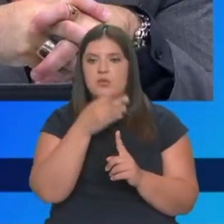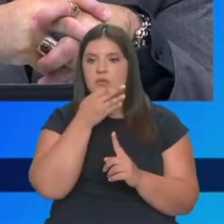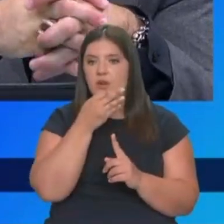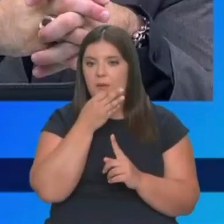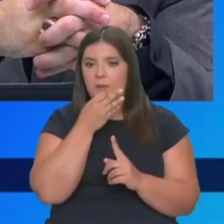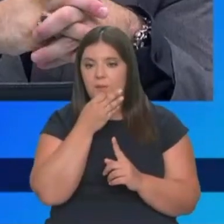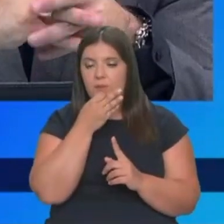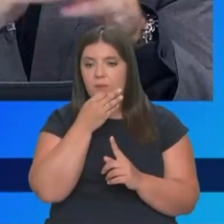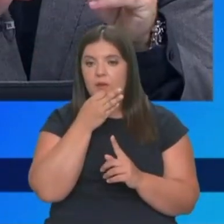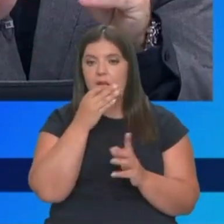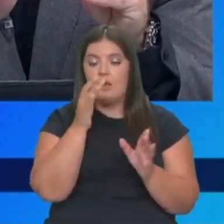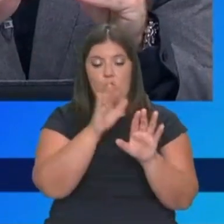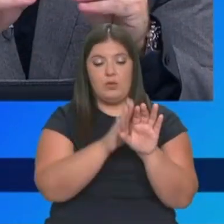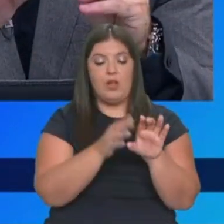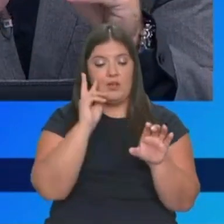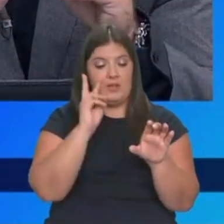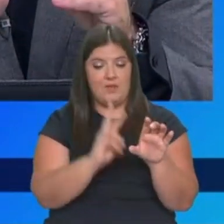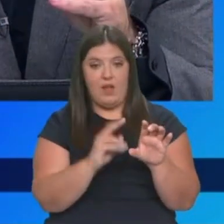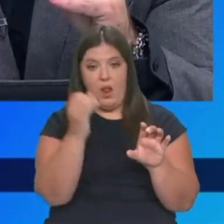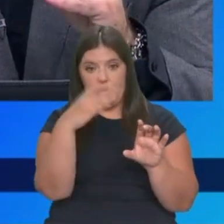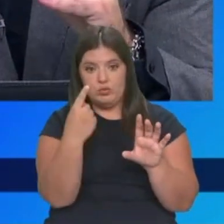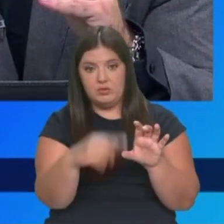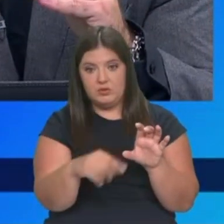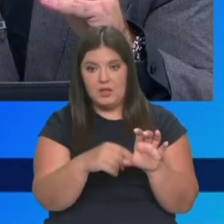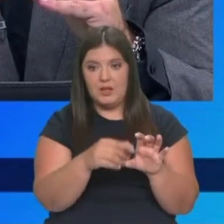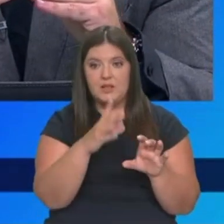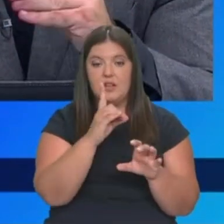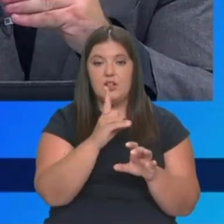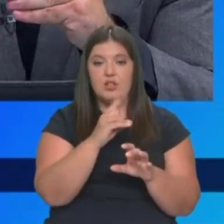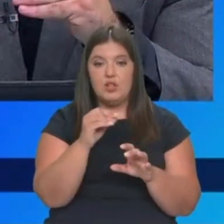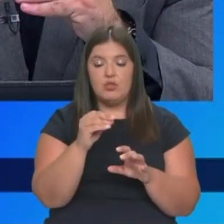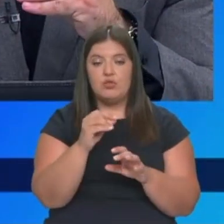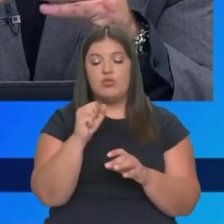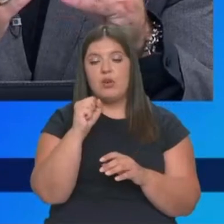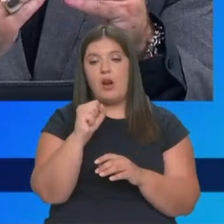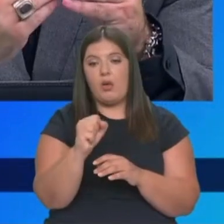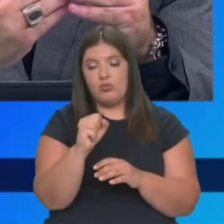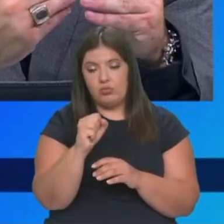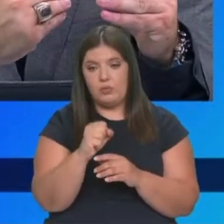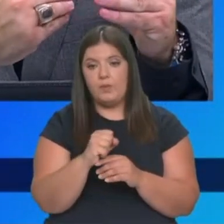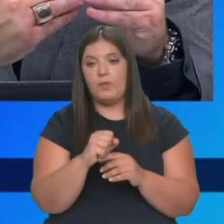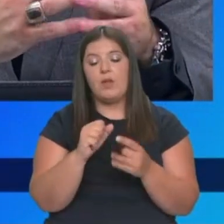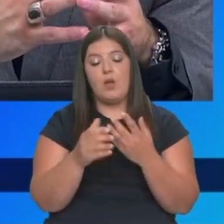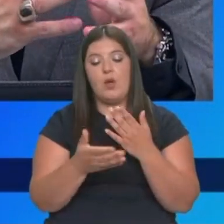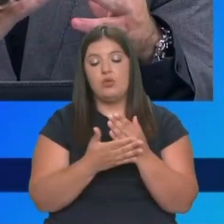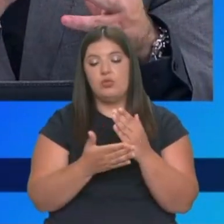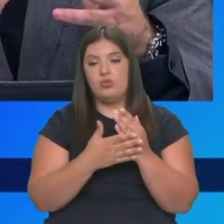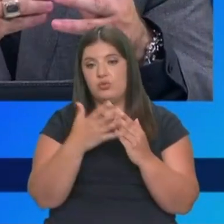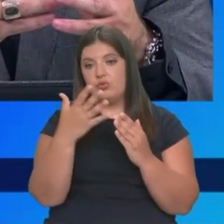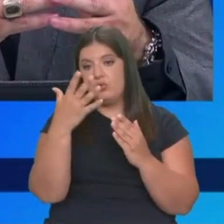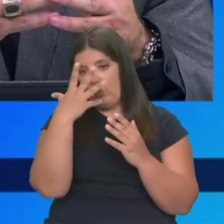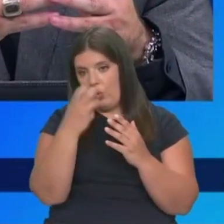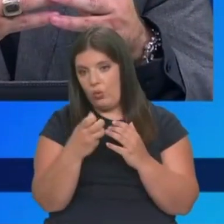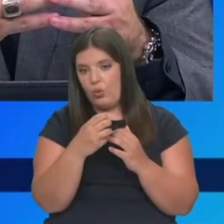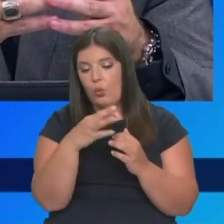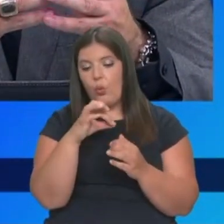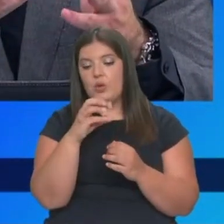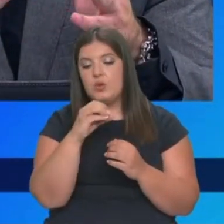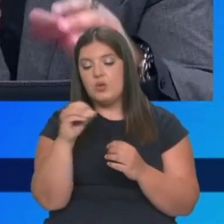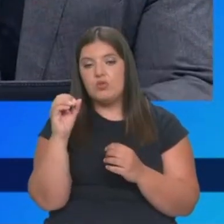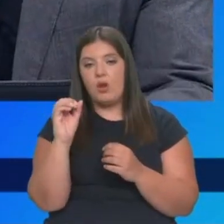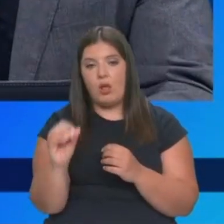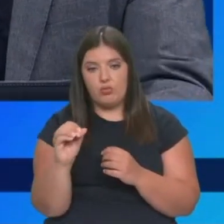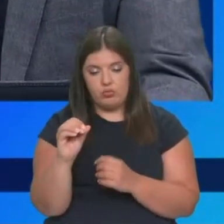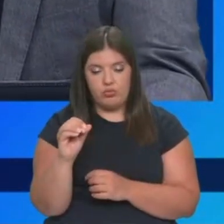de o lado diurno com 600 graus Celsius, virado para a estrela, o lado noturno 800 graus Celsius.